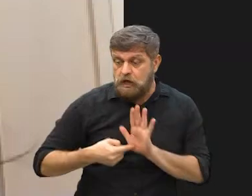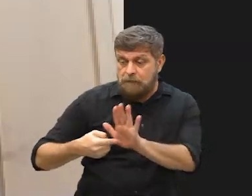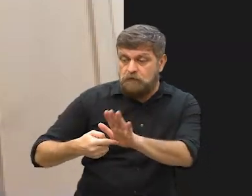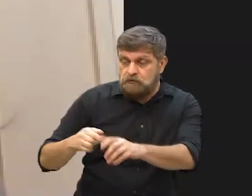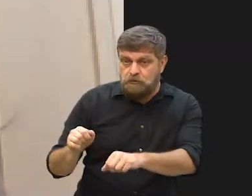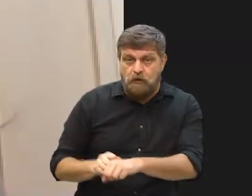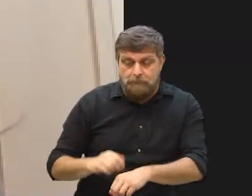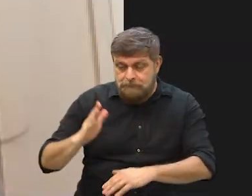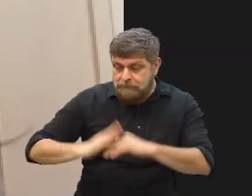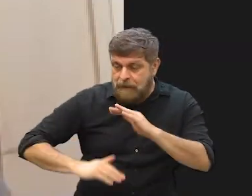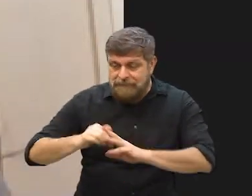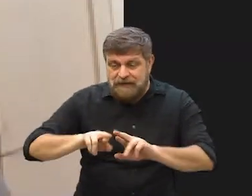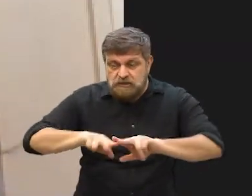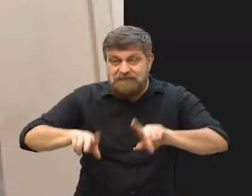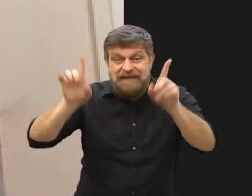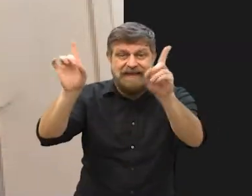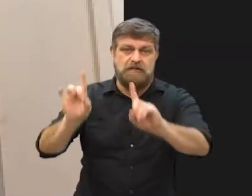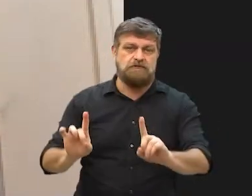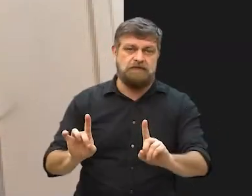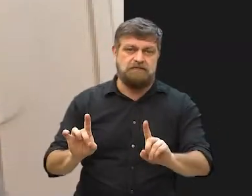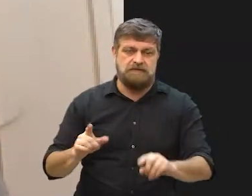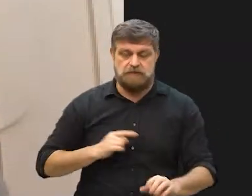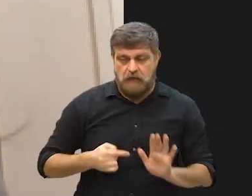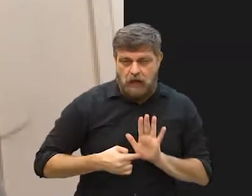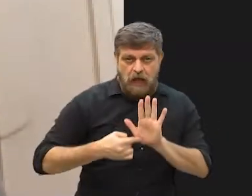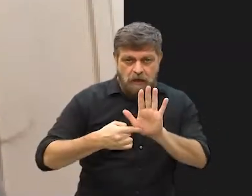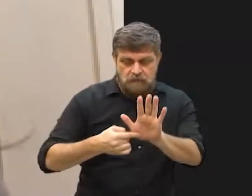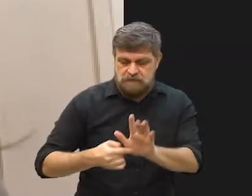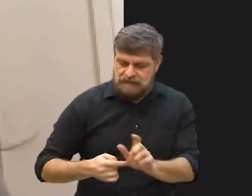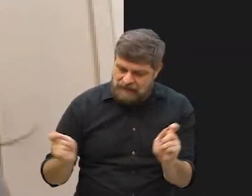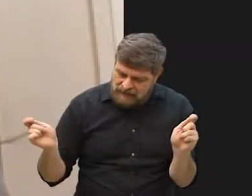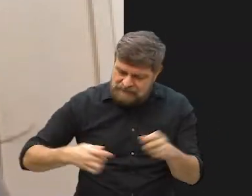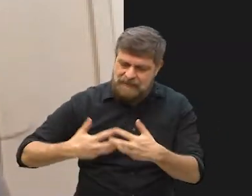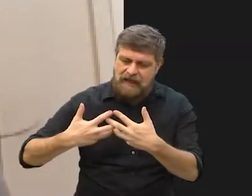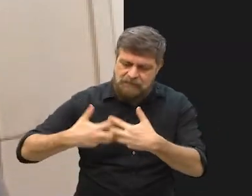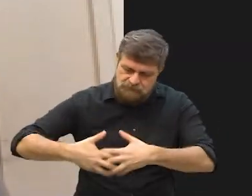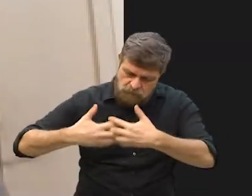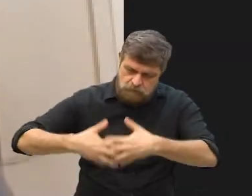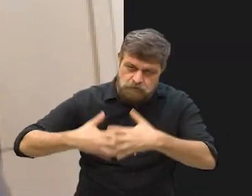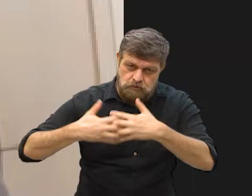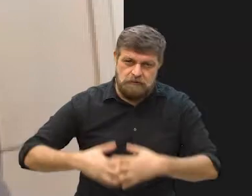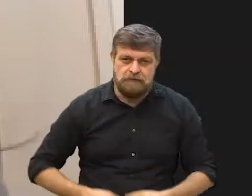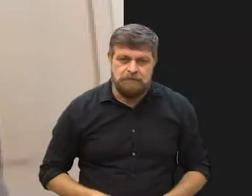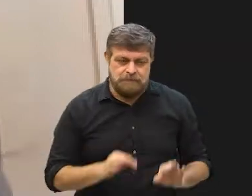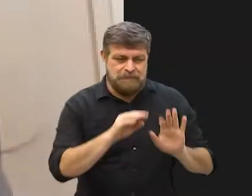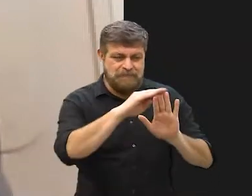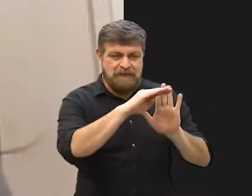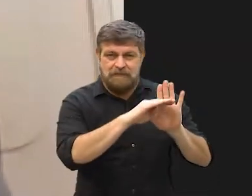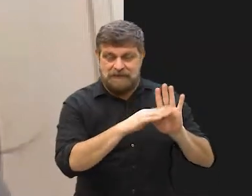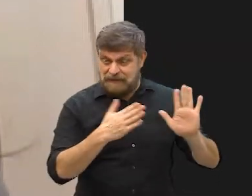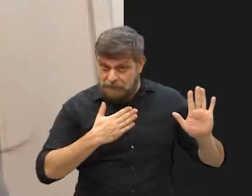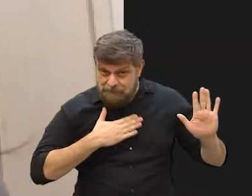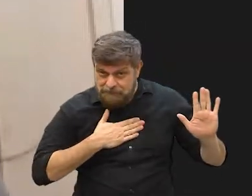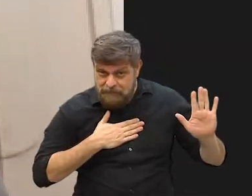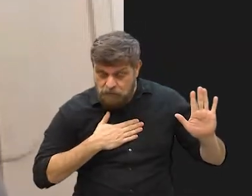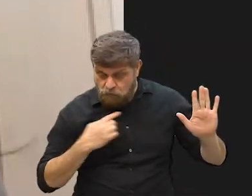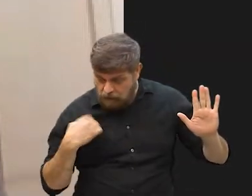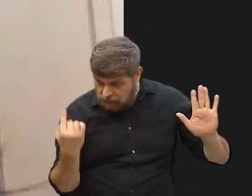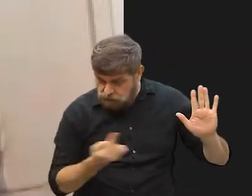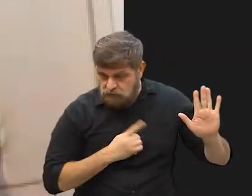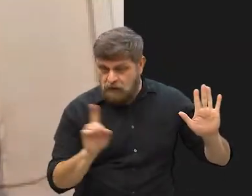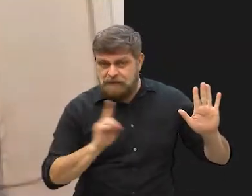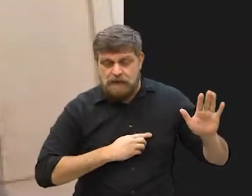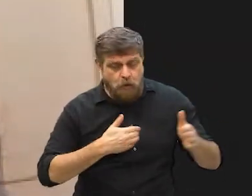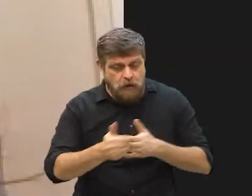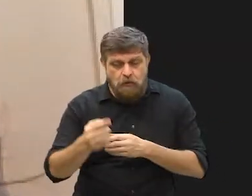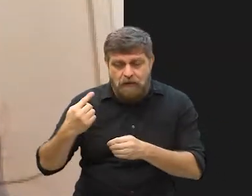com deficiência. É o nosso intuito, né? Mostrar que deu certo, que dá para fazer. E esse projeto não é nosso, né? Qualquer pessoa pode fazer em